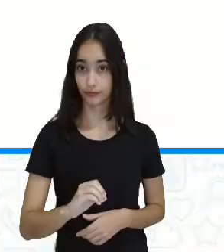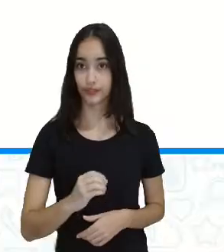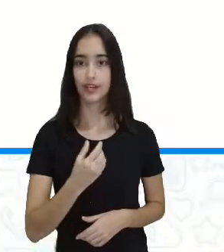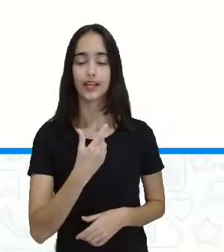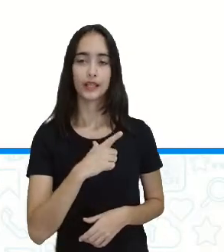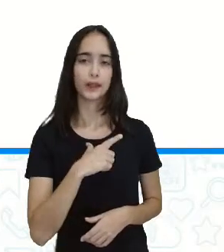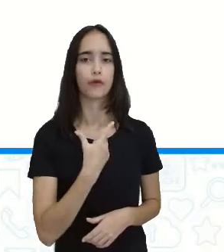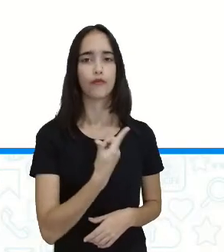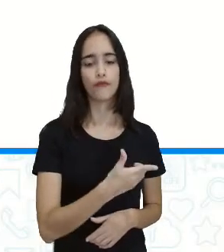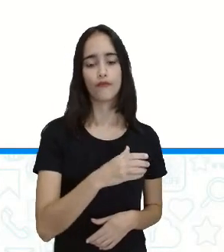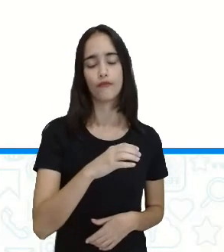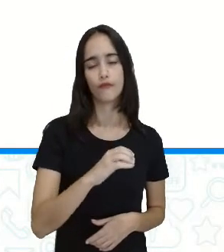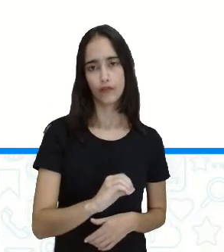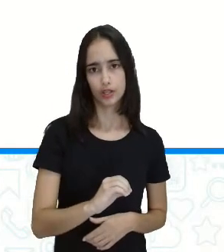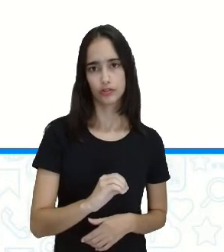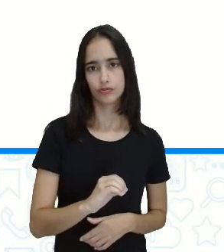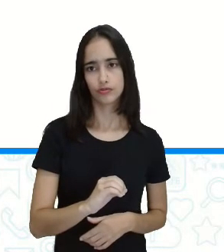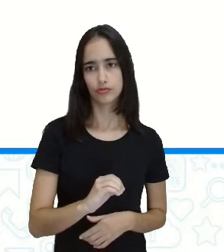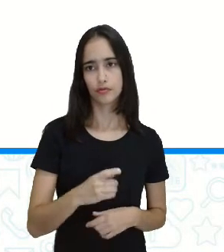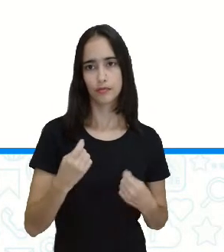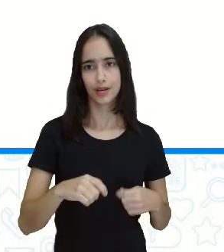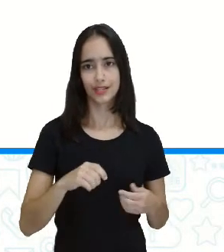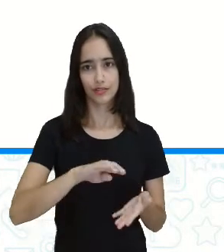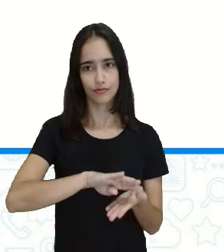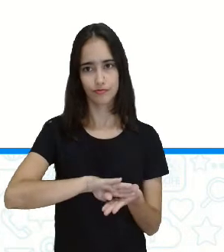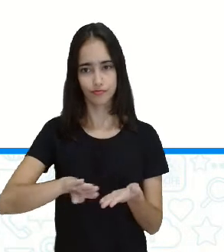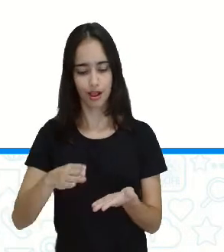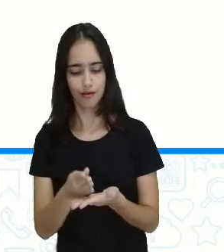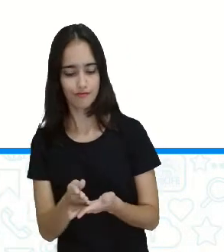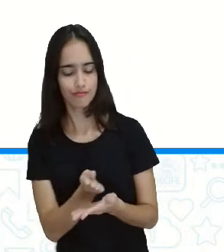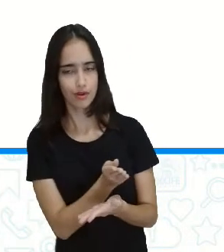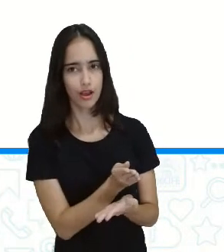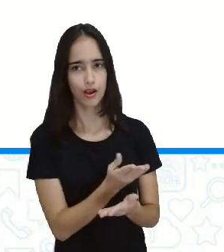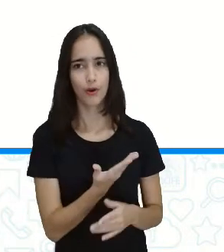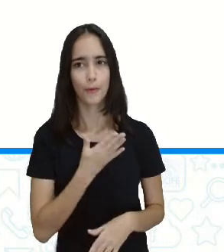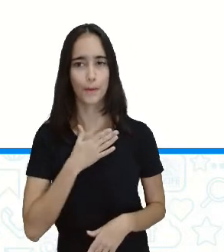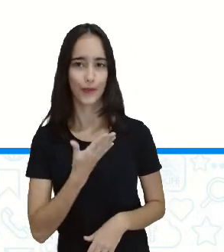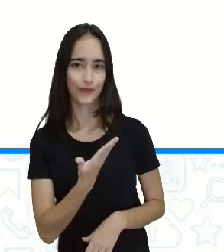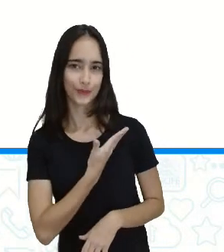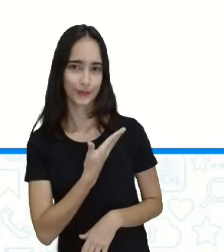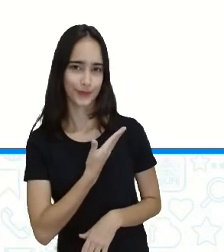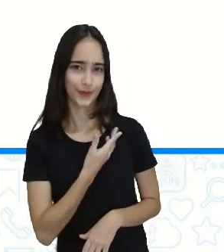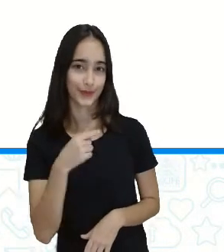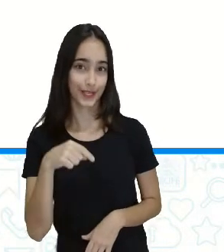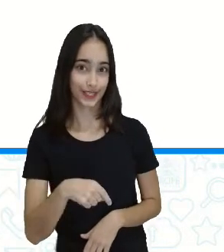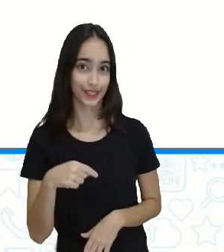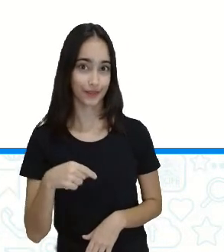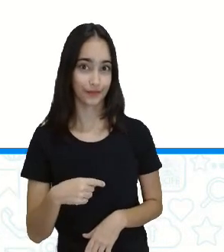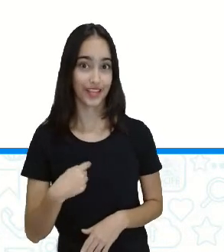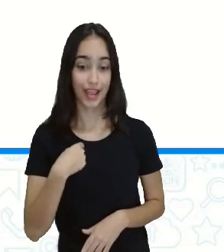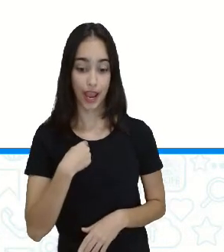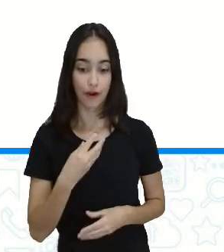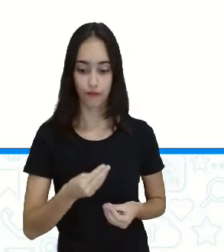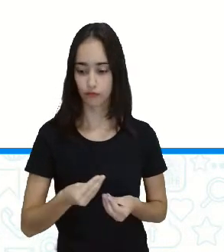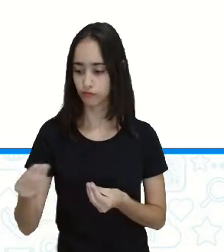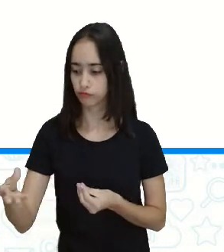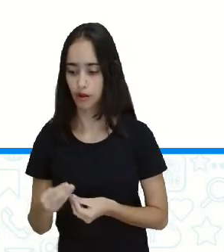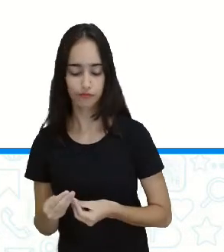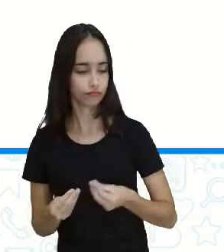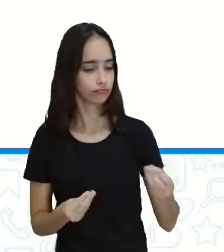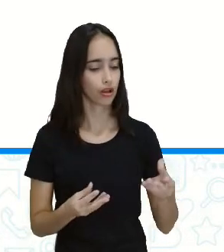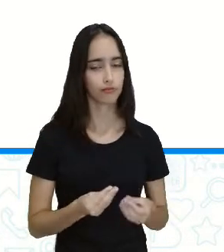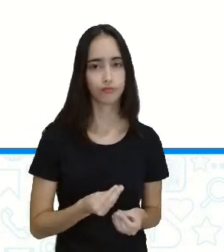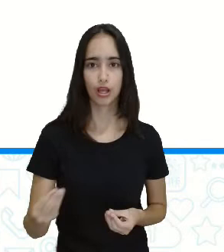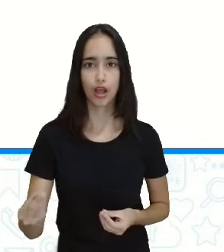20 bombons para dividir com os amigos aqui do estúdio. Eu vou entregar 5